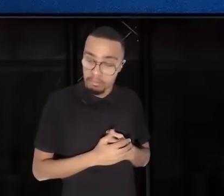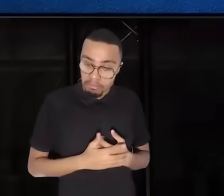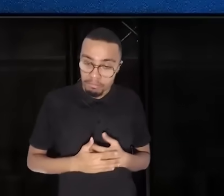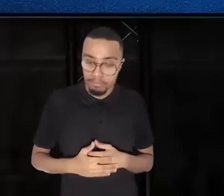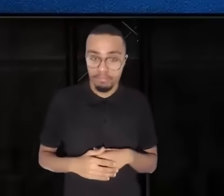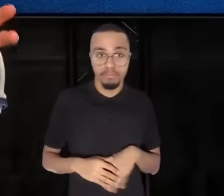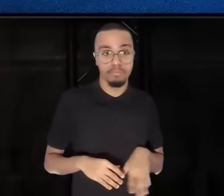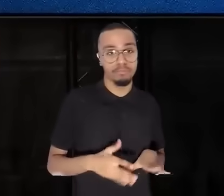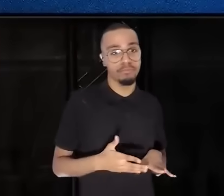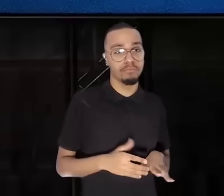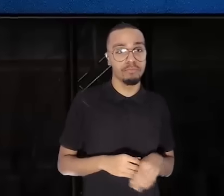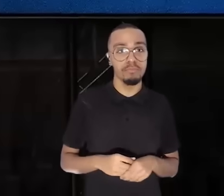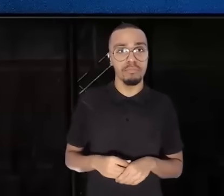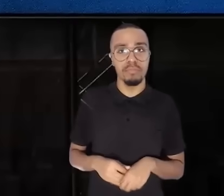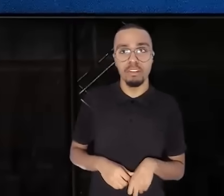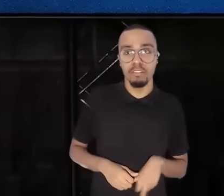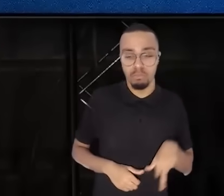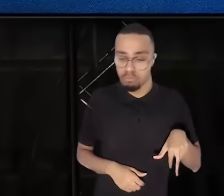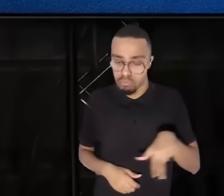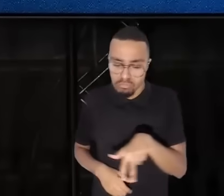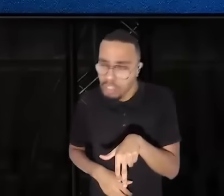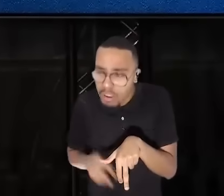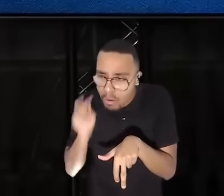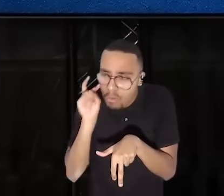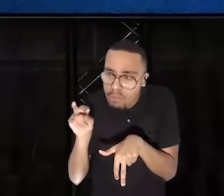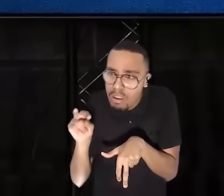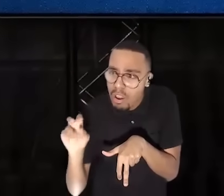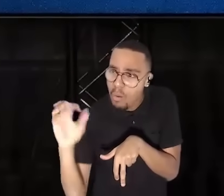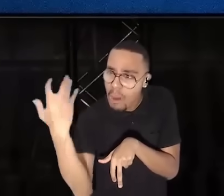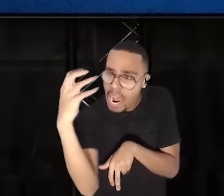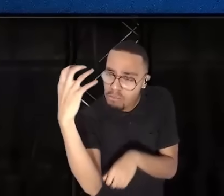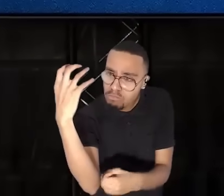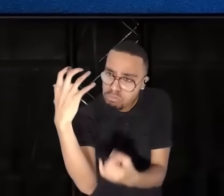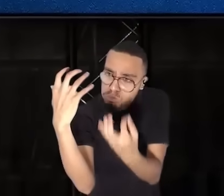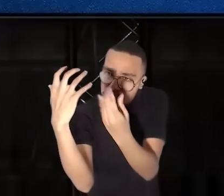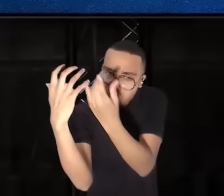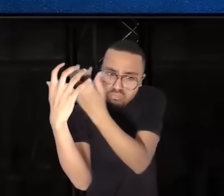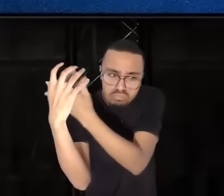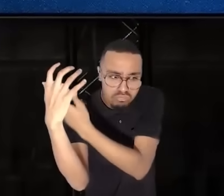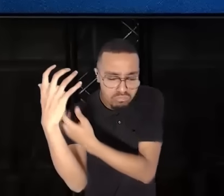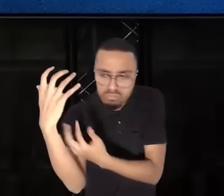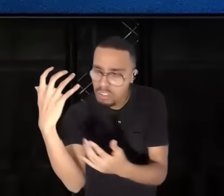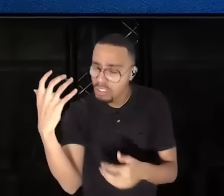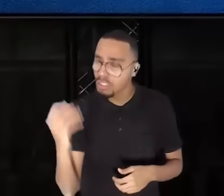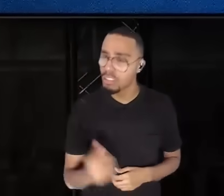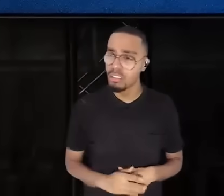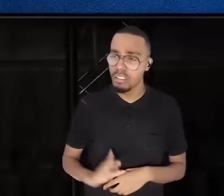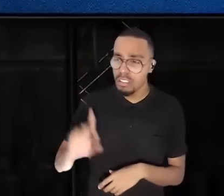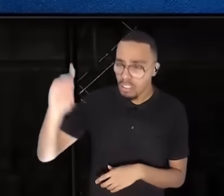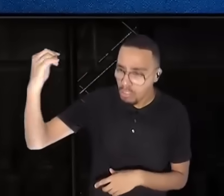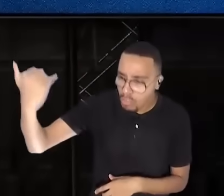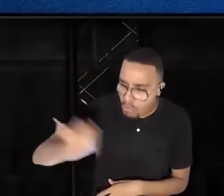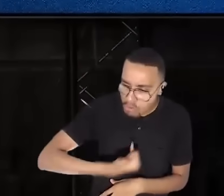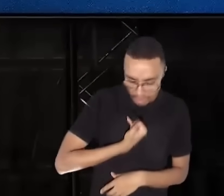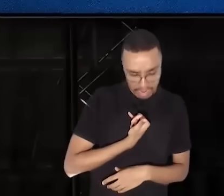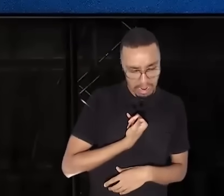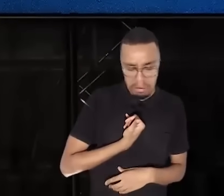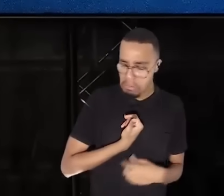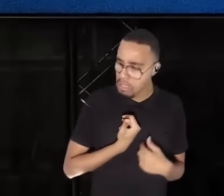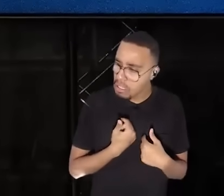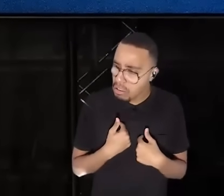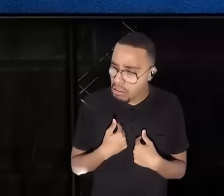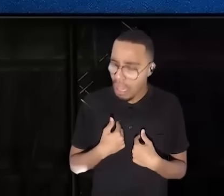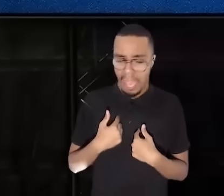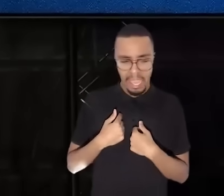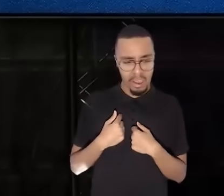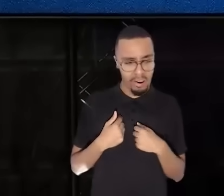descalço, porque viu a santidade de Deus, e agora Deus diz, ei, eu vou usar você, e você vai lá no meio de um palácio da maior autoridade,